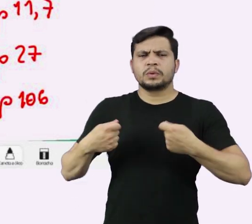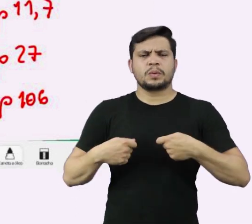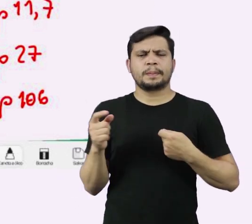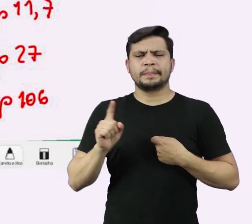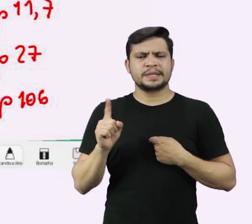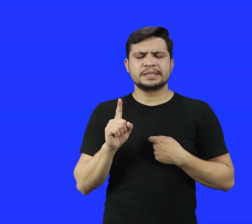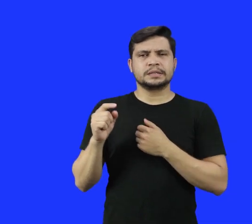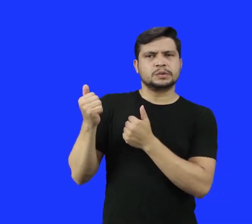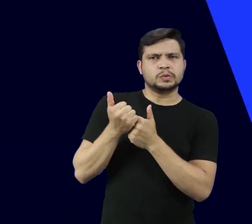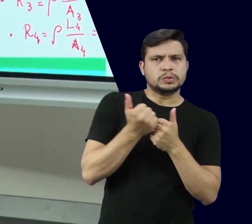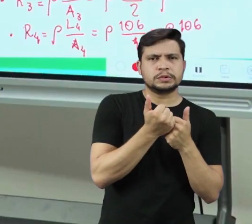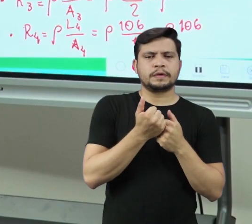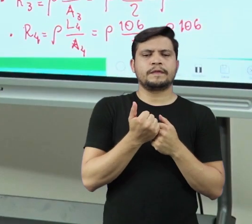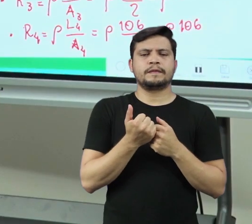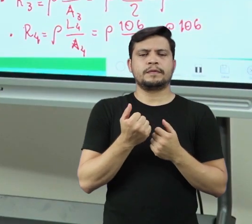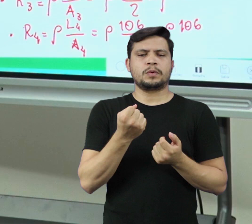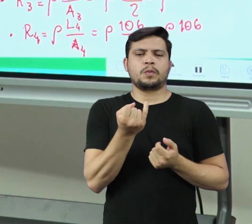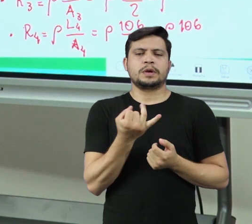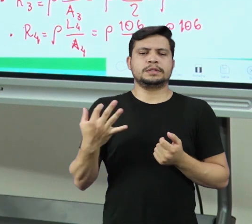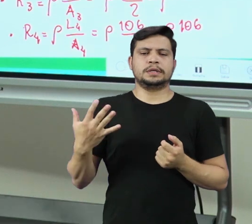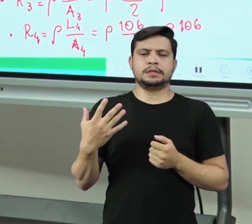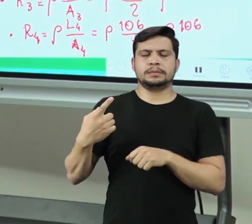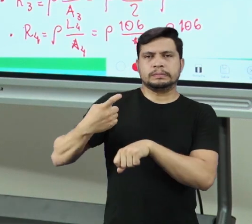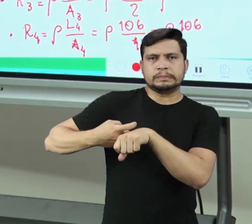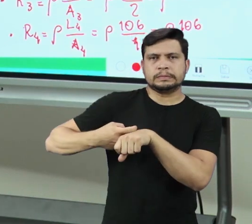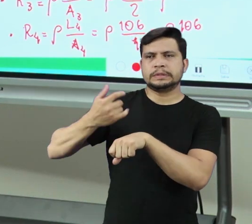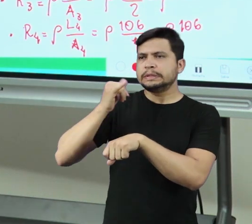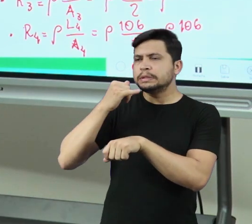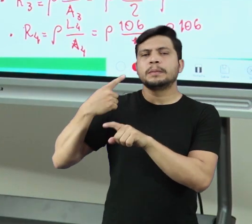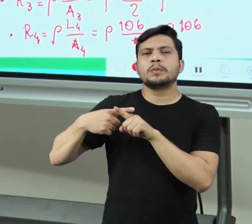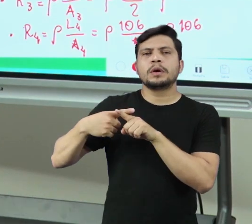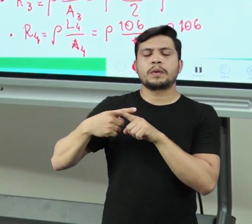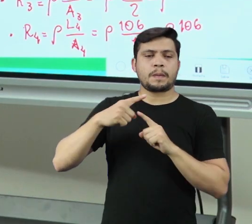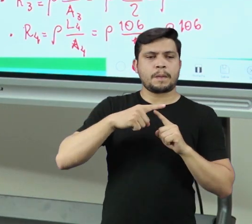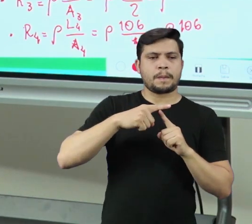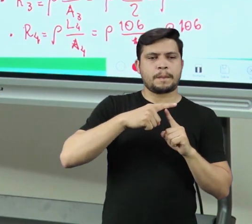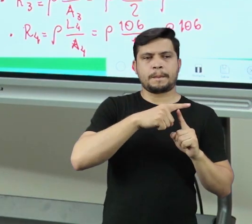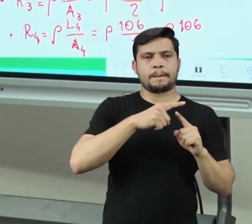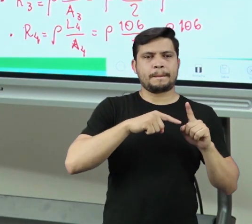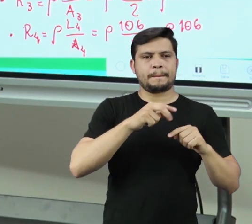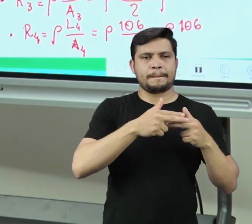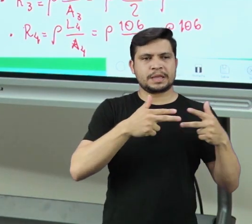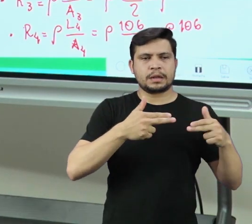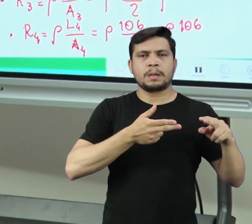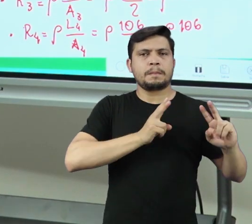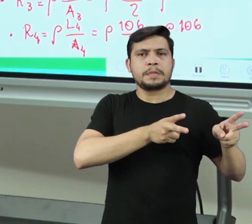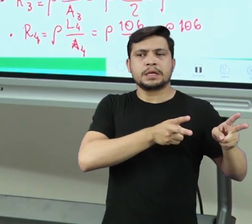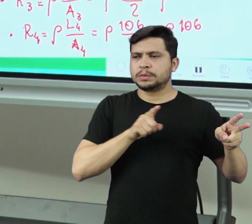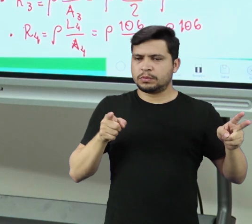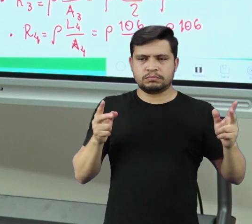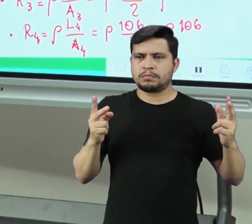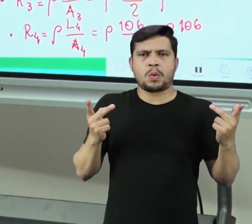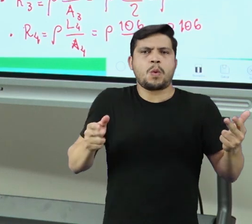resistividade. Por quê? Porque se o material é o mesmo, então esse valor também vai se multiplicar ao longo de todas as resistências, fazendo com que isso